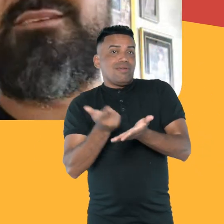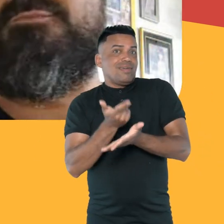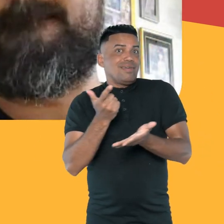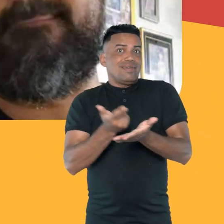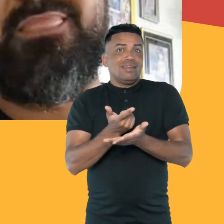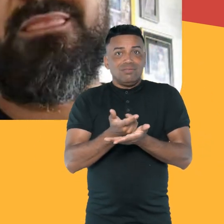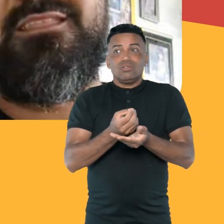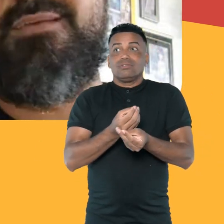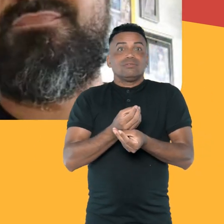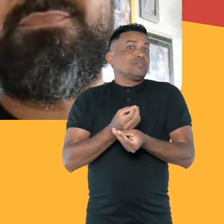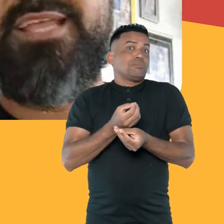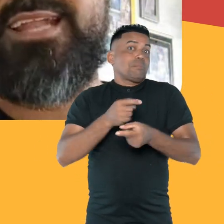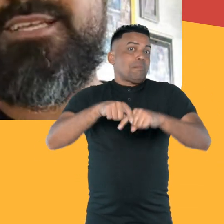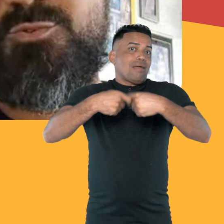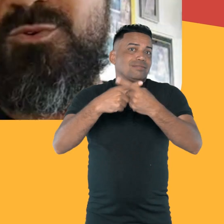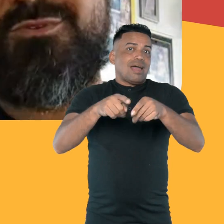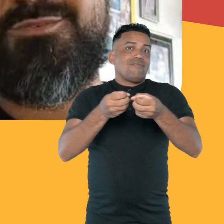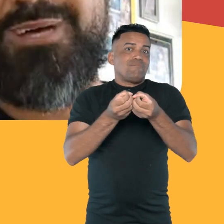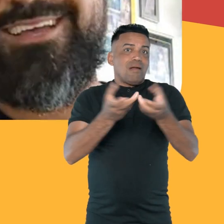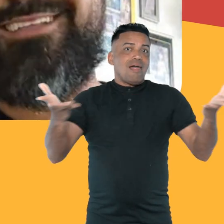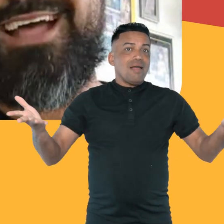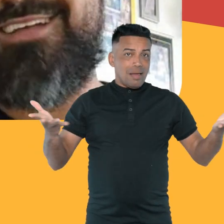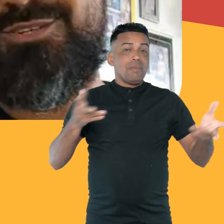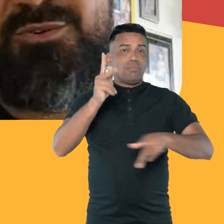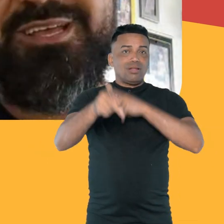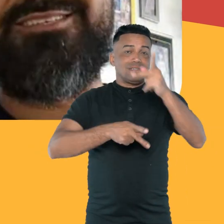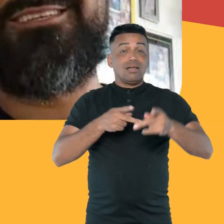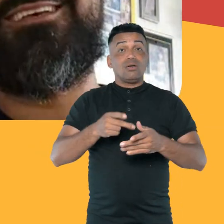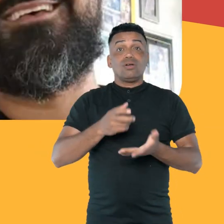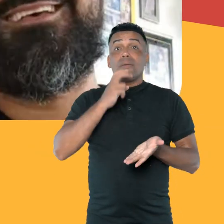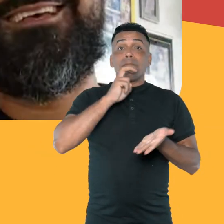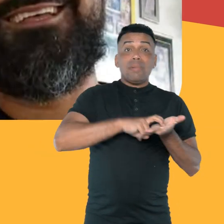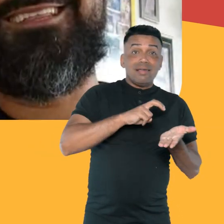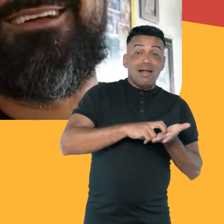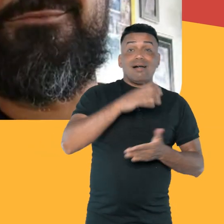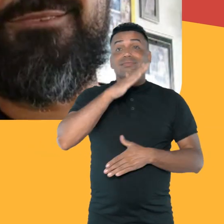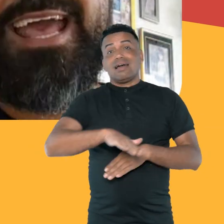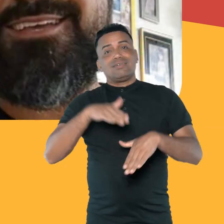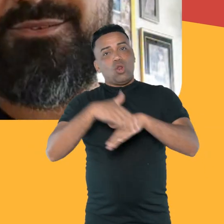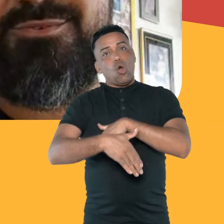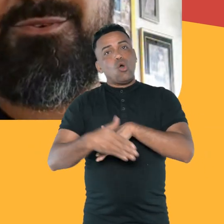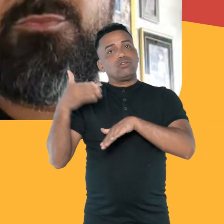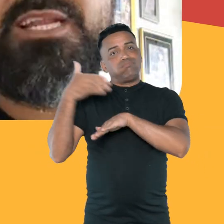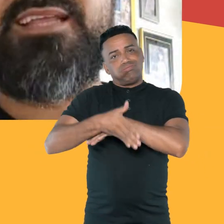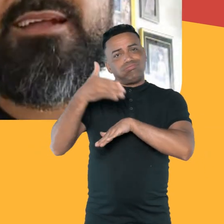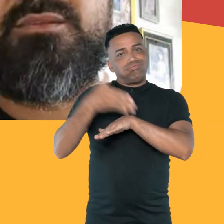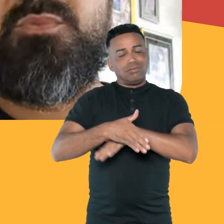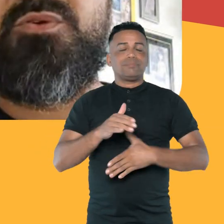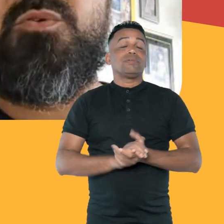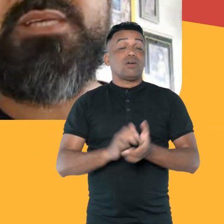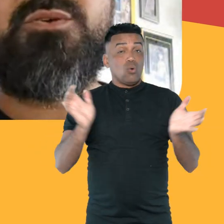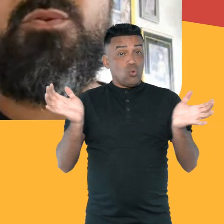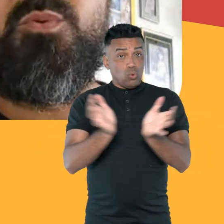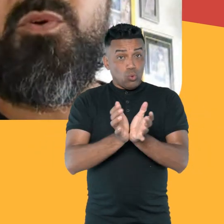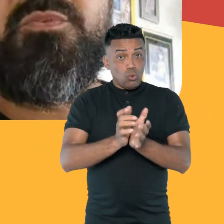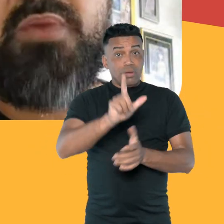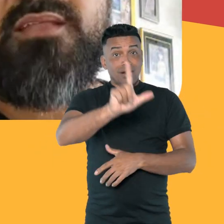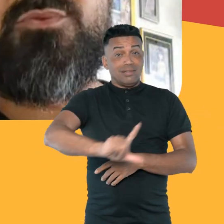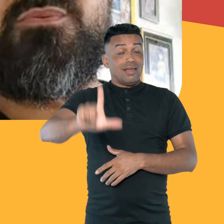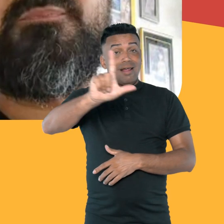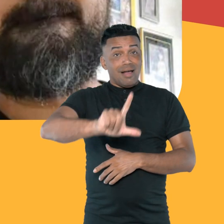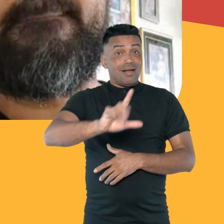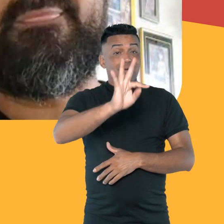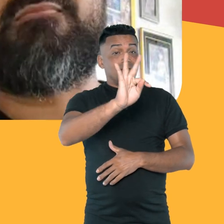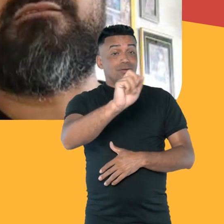para a população, né, em 3 turnos, manhã, tarde e noite. Então é isso, o Clube Literário Tamboril começou como